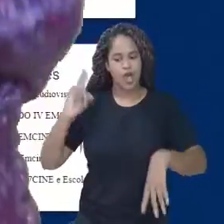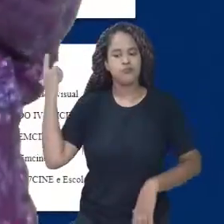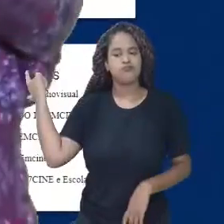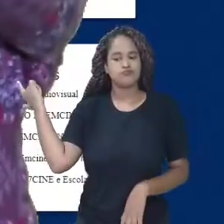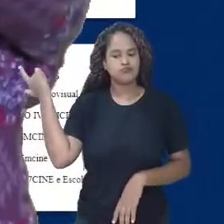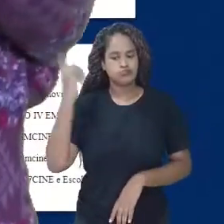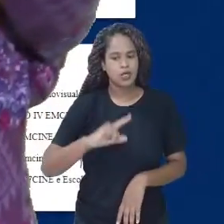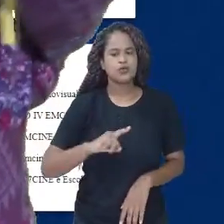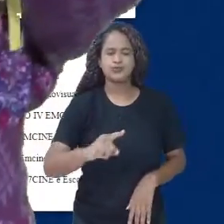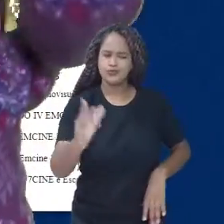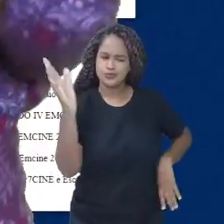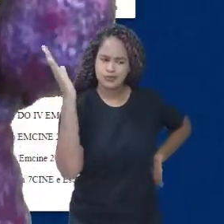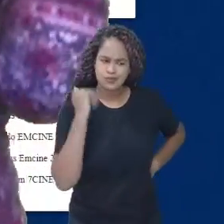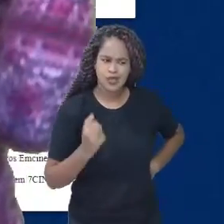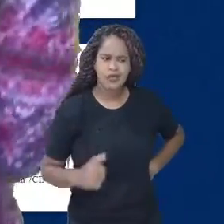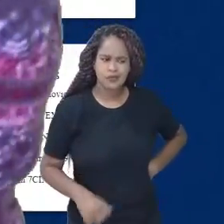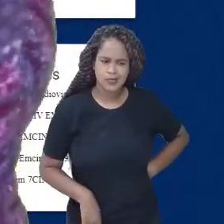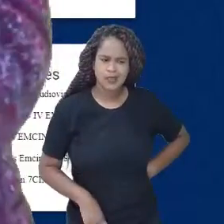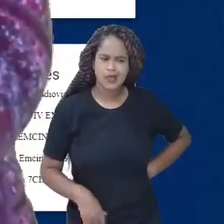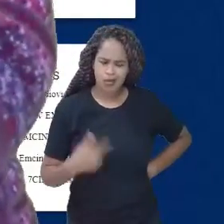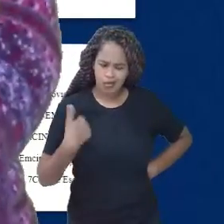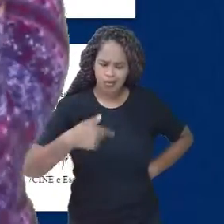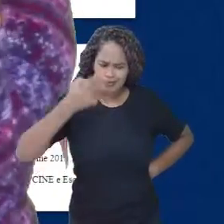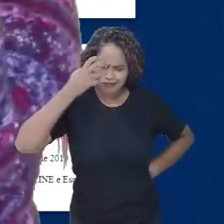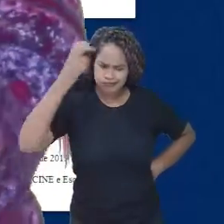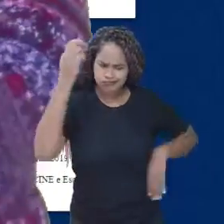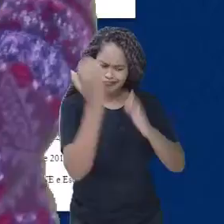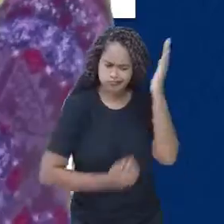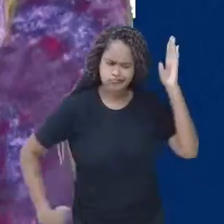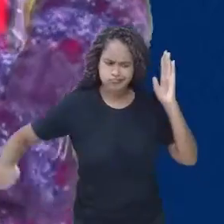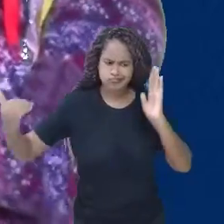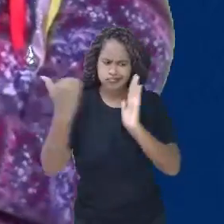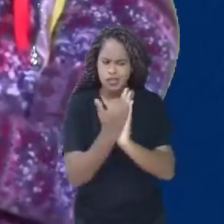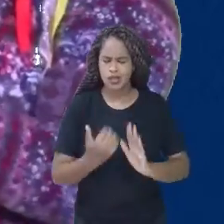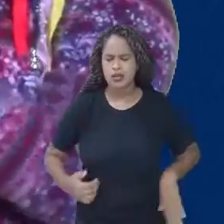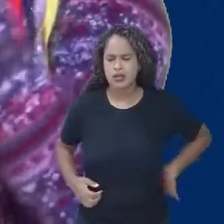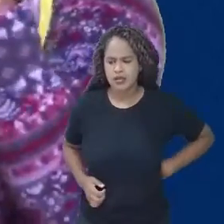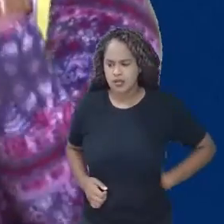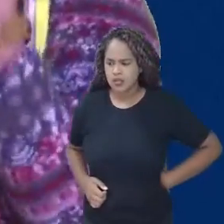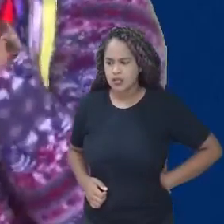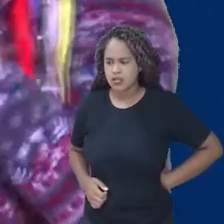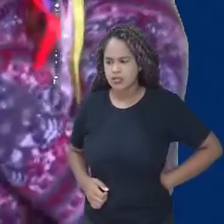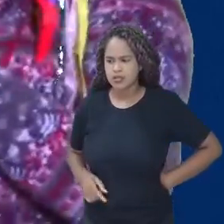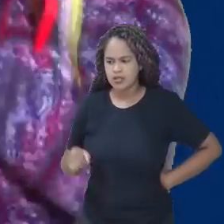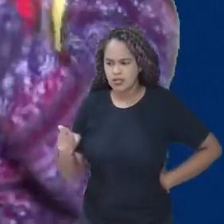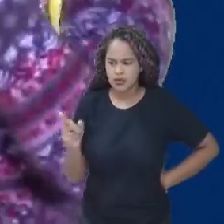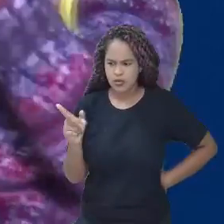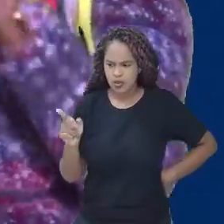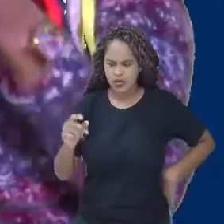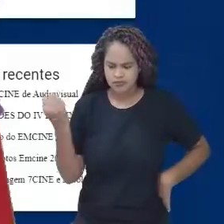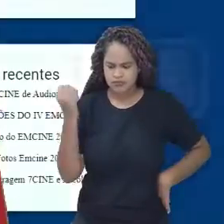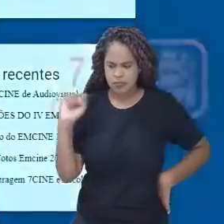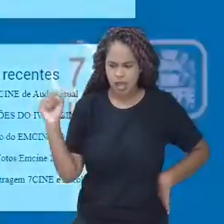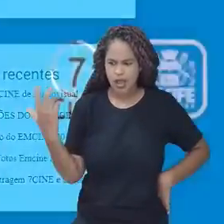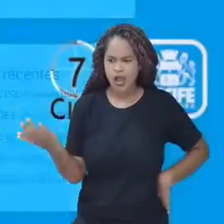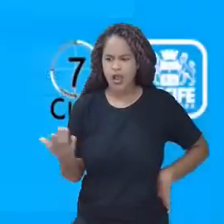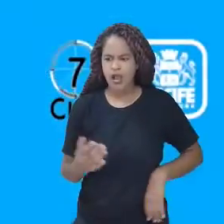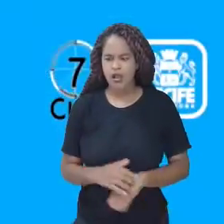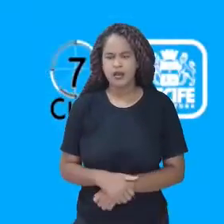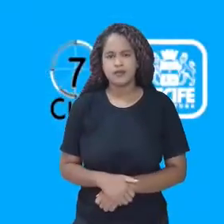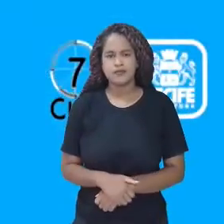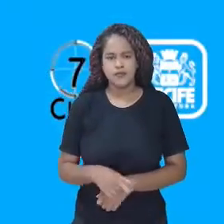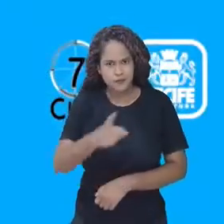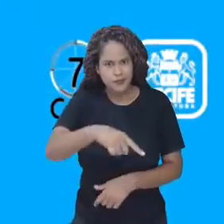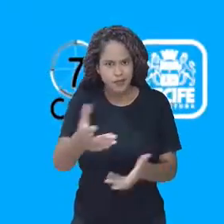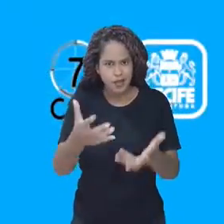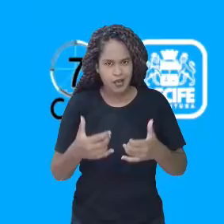sou muito inteligente. Eu mesmo sendo digital assim como tu, mas eu arraso. Eu ganhei, vocês querem ganhar?